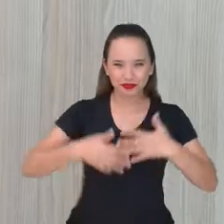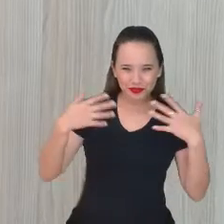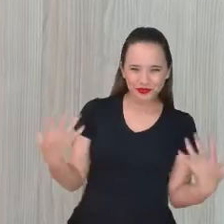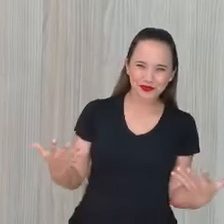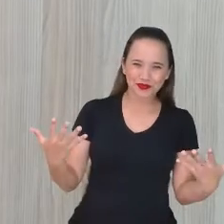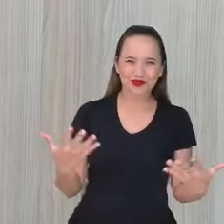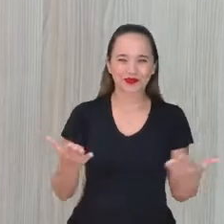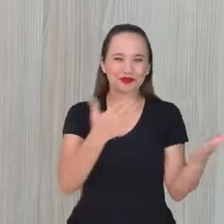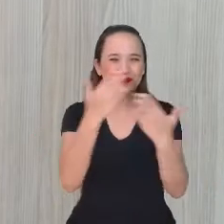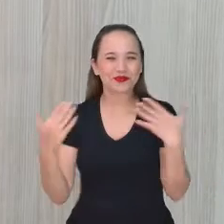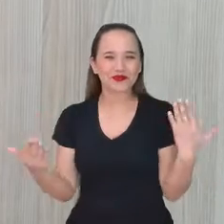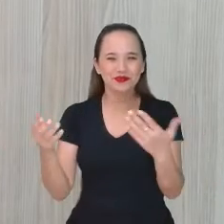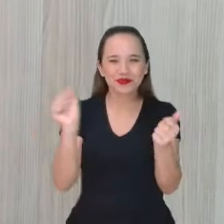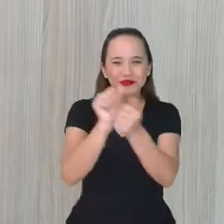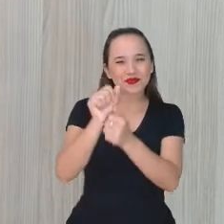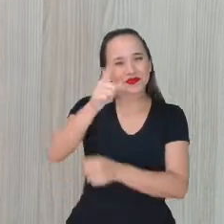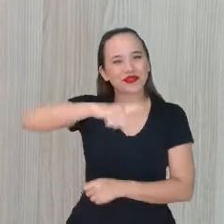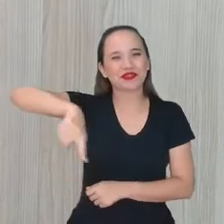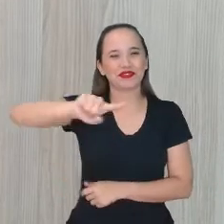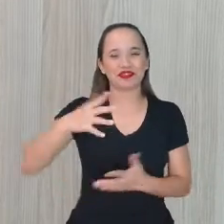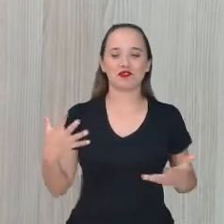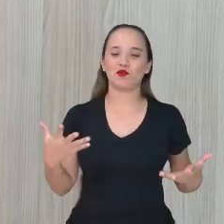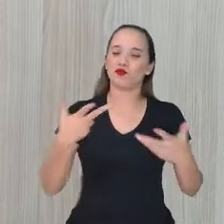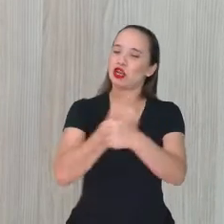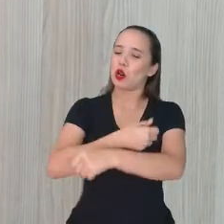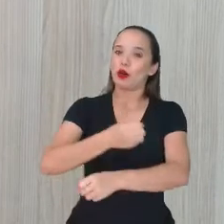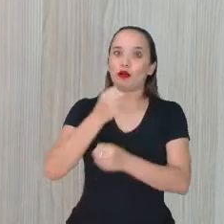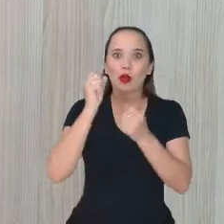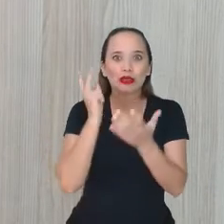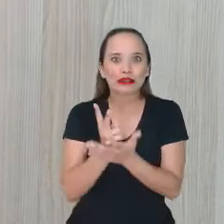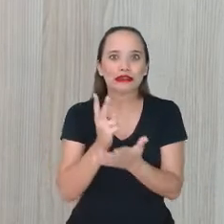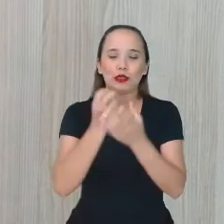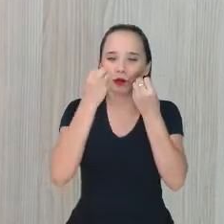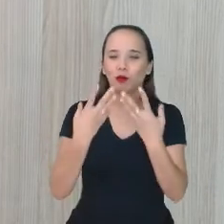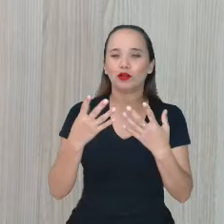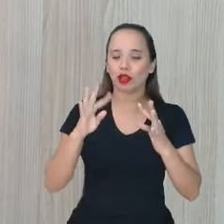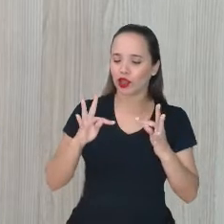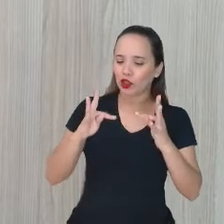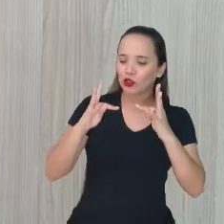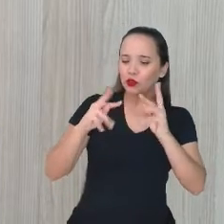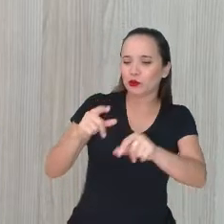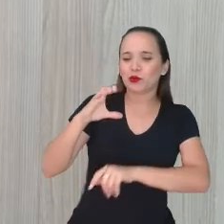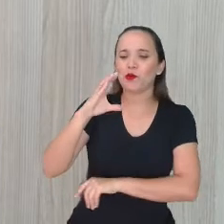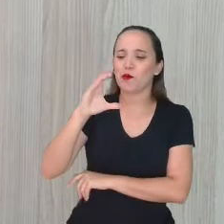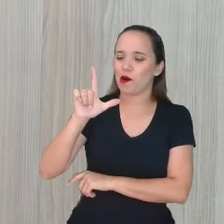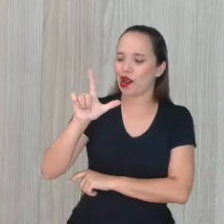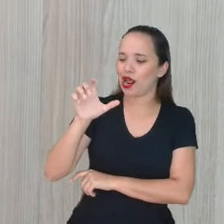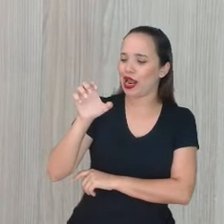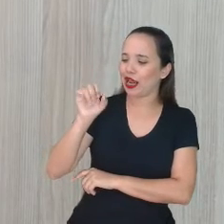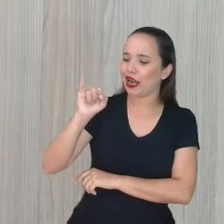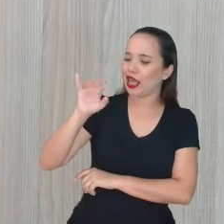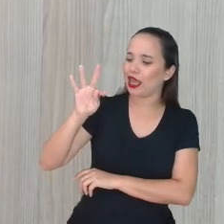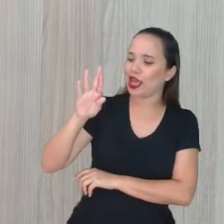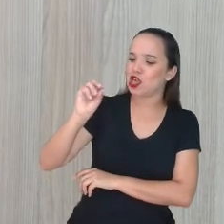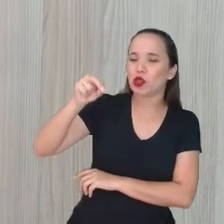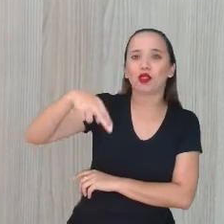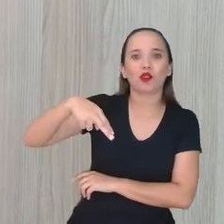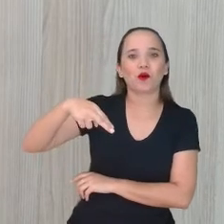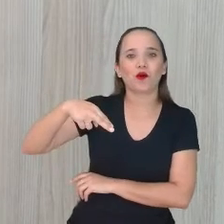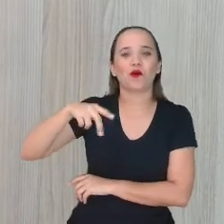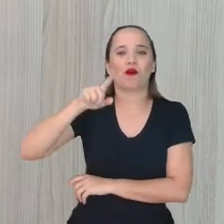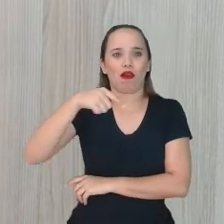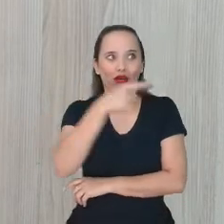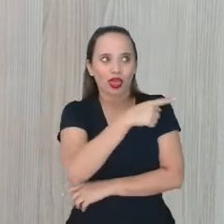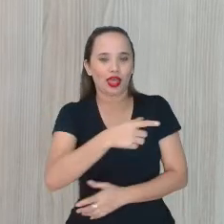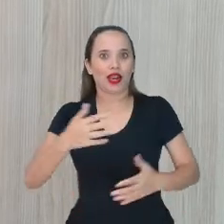Conversando com vocês, maravilhosamente, é sempre bom estar tudo Cleito, né? Se está tudo Cleito, é tudo Juninho, tá maravilhoso, Ele né? quis dar um